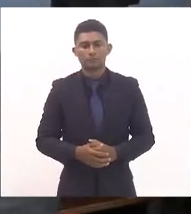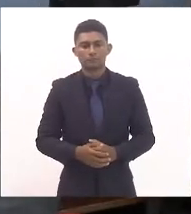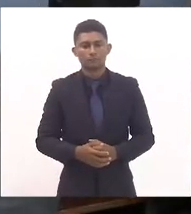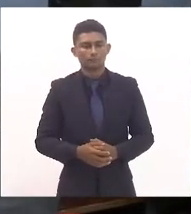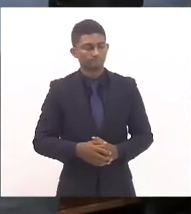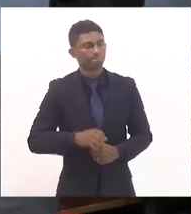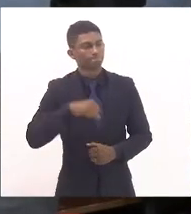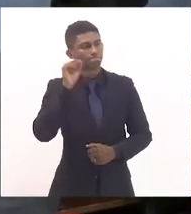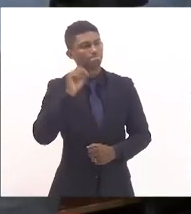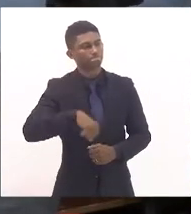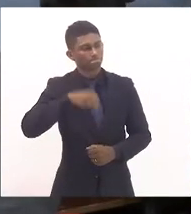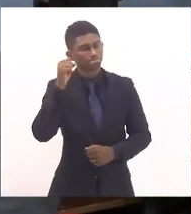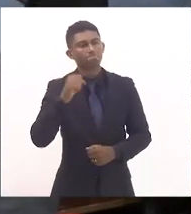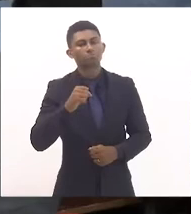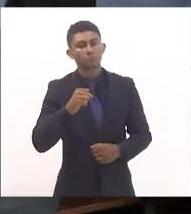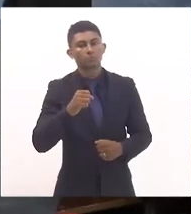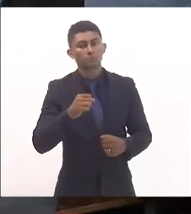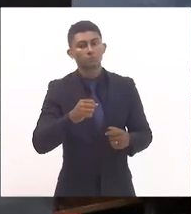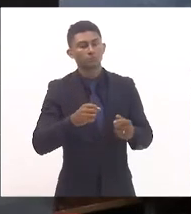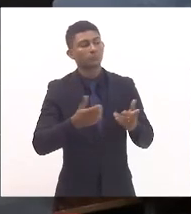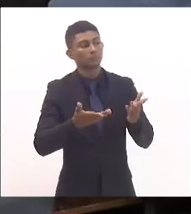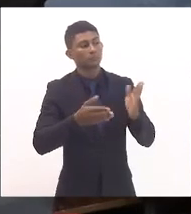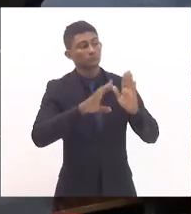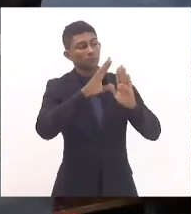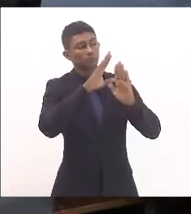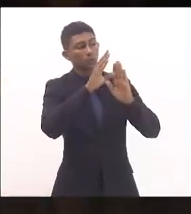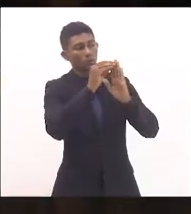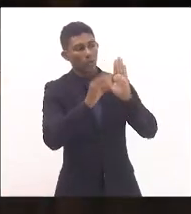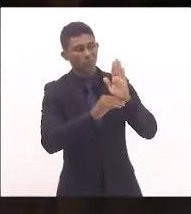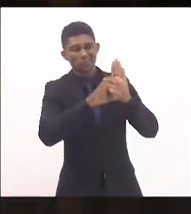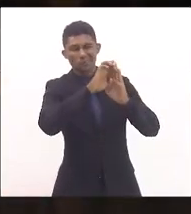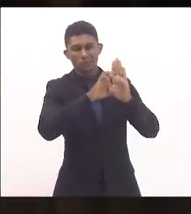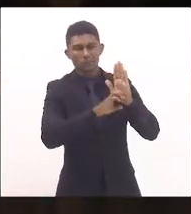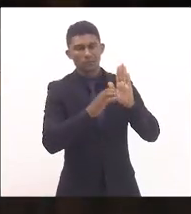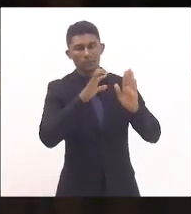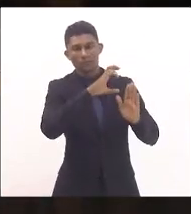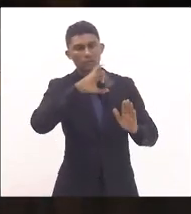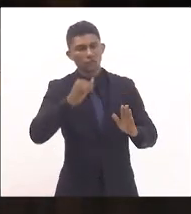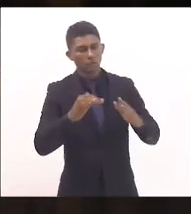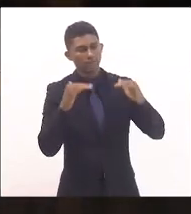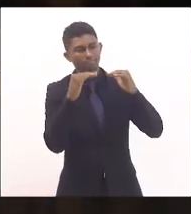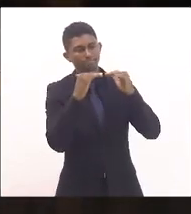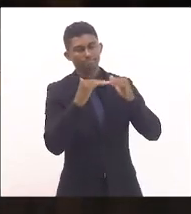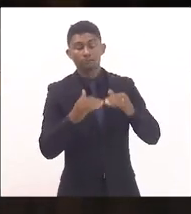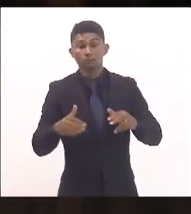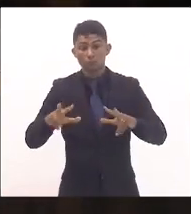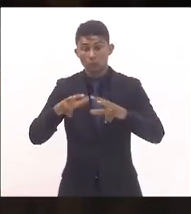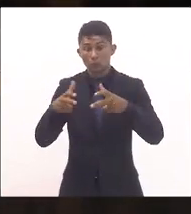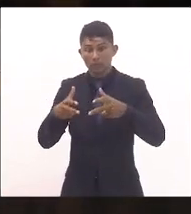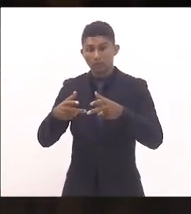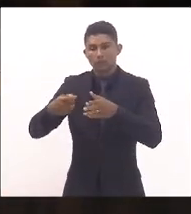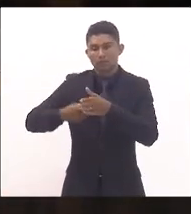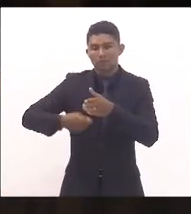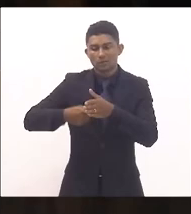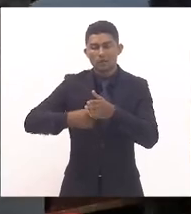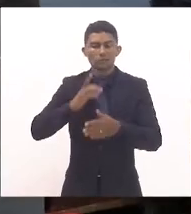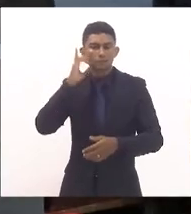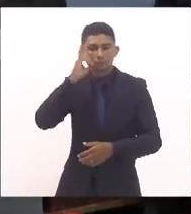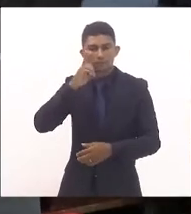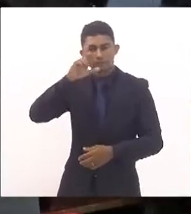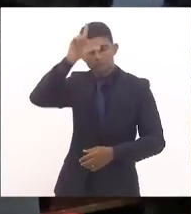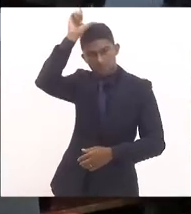Favorável, acompanhando o conteúdo das emendas da CCJ. Pela Comissão de Tributação, deputado Luiz Paulo.